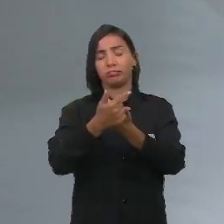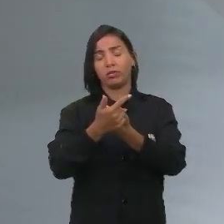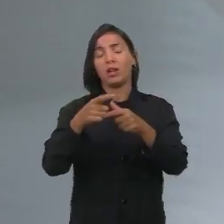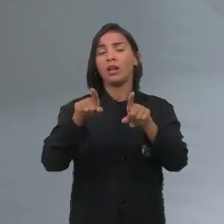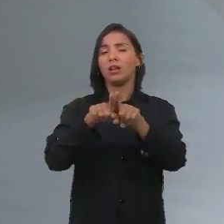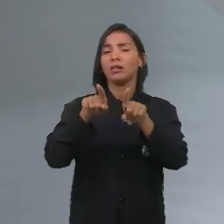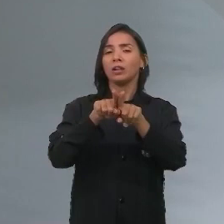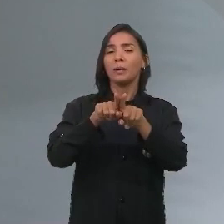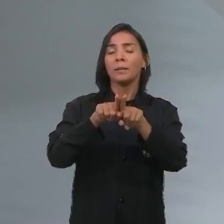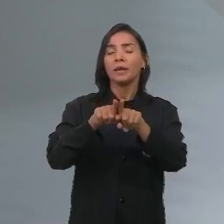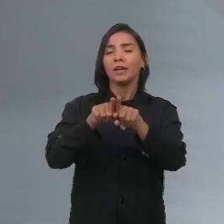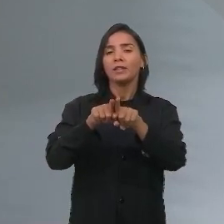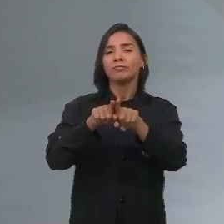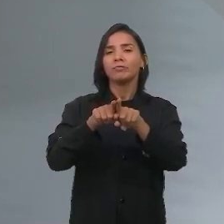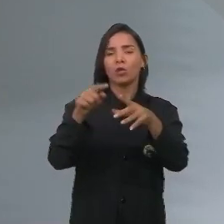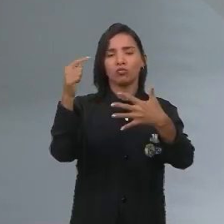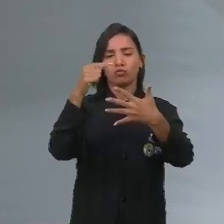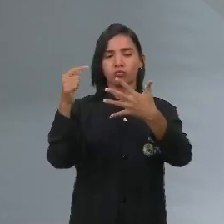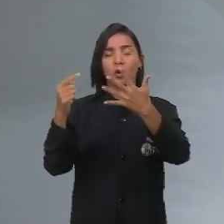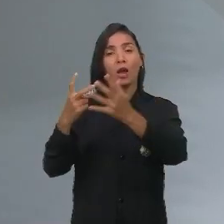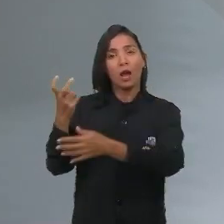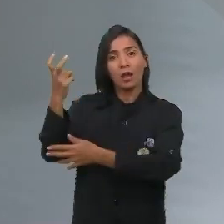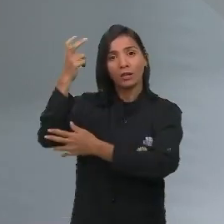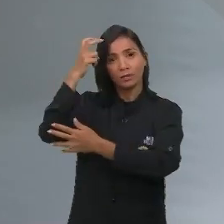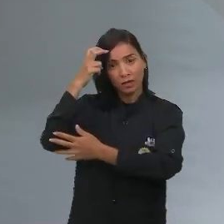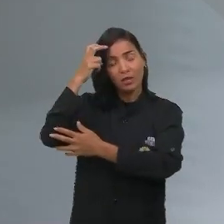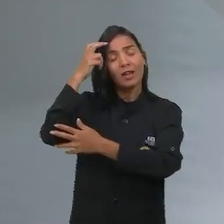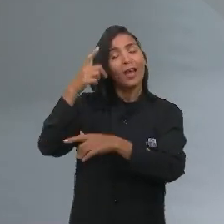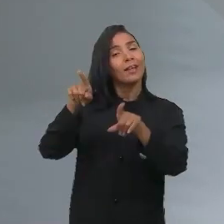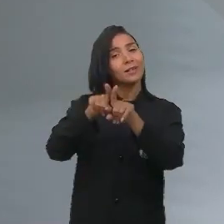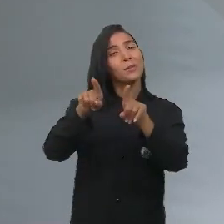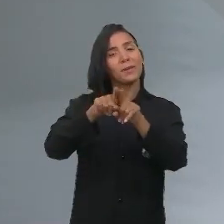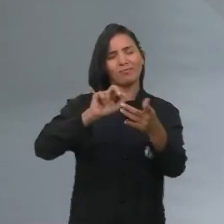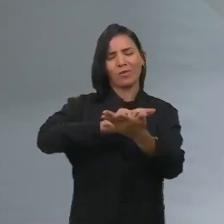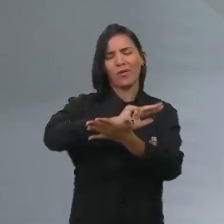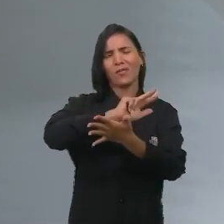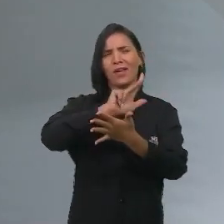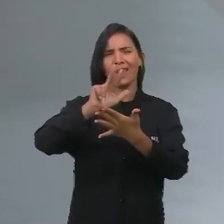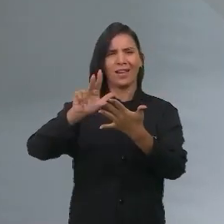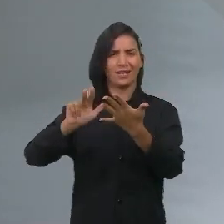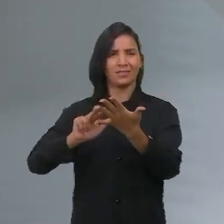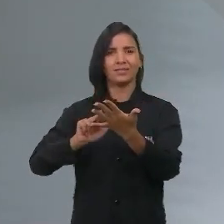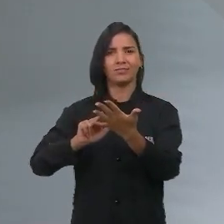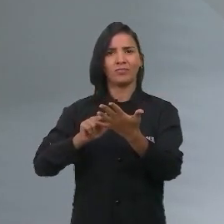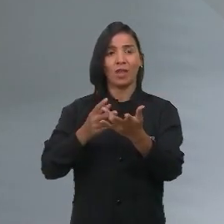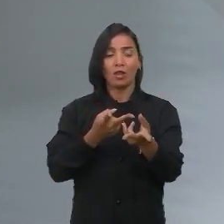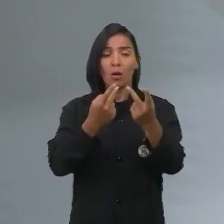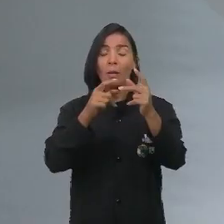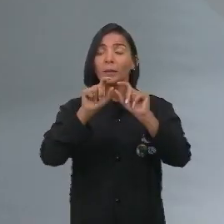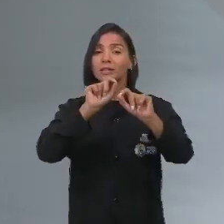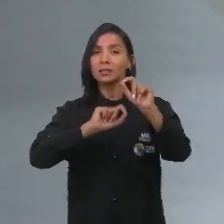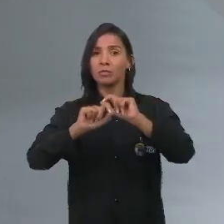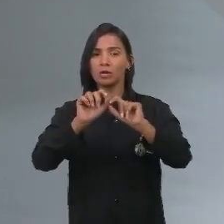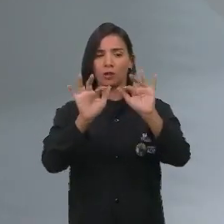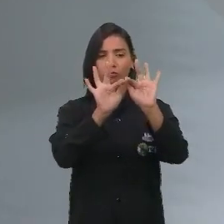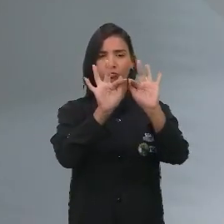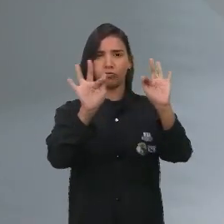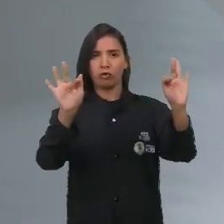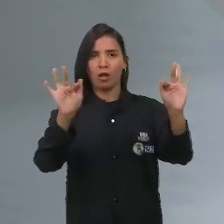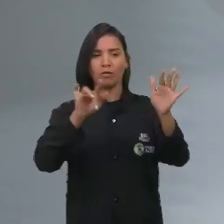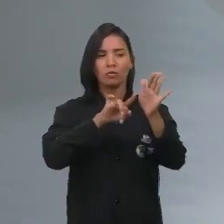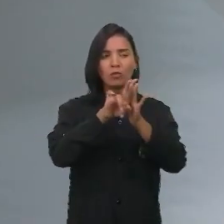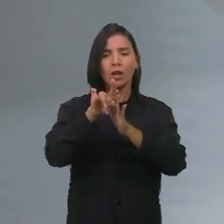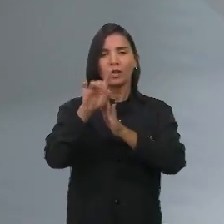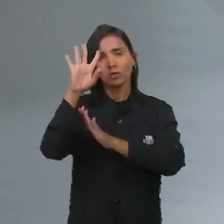elementos culturais, eles também acabam sendo. Então você percebe que o enunciado ele trata de